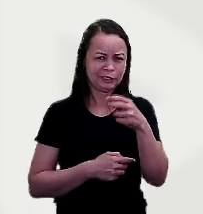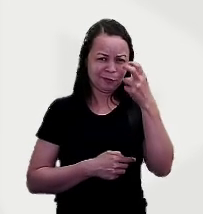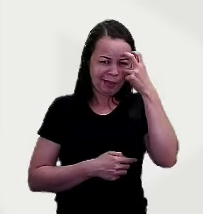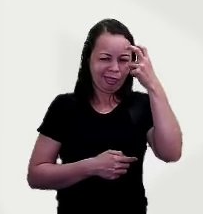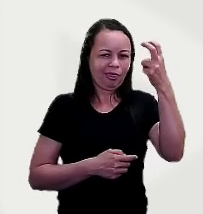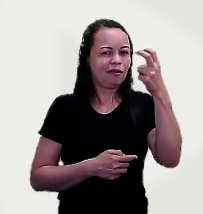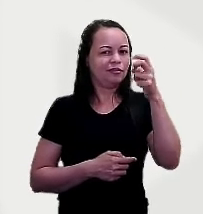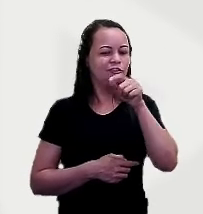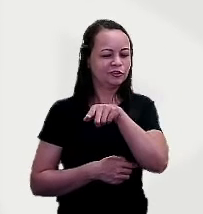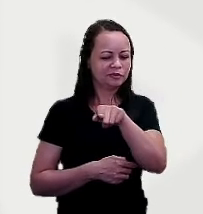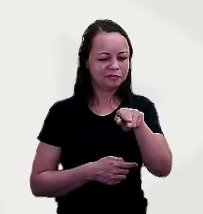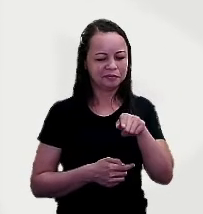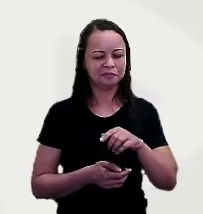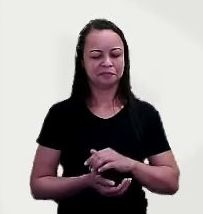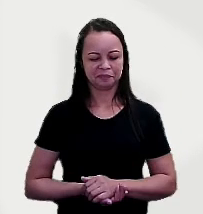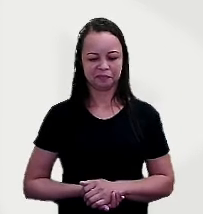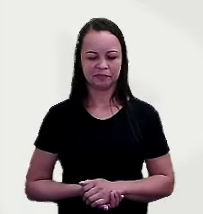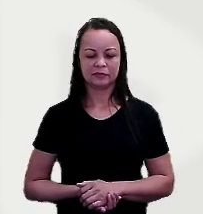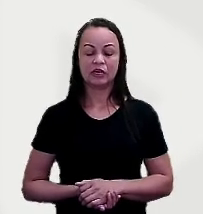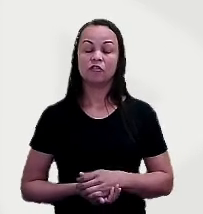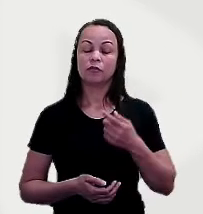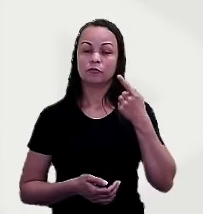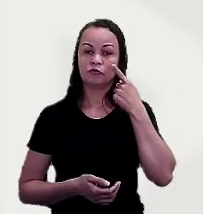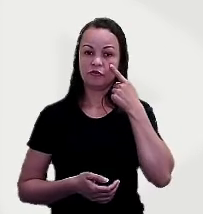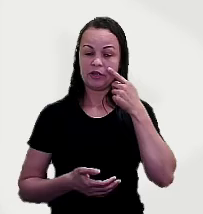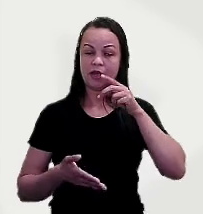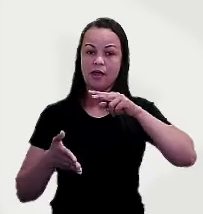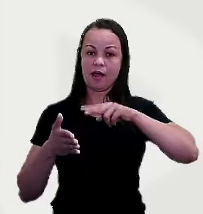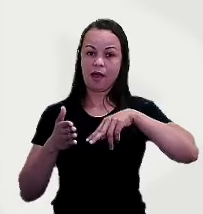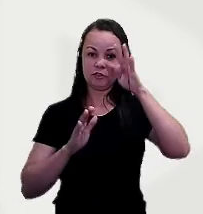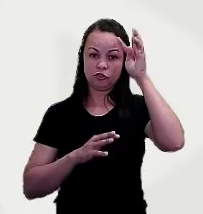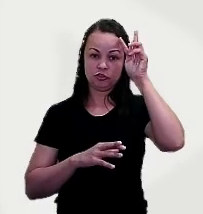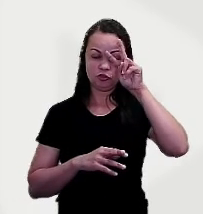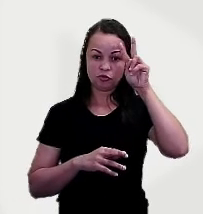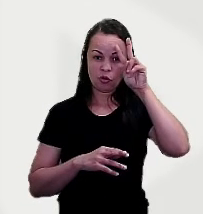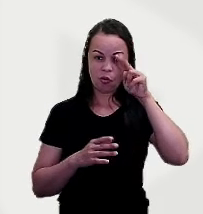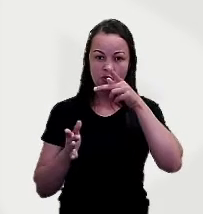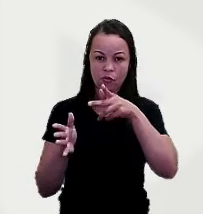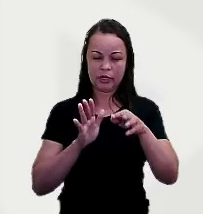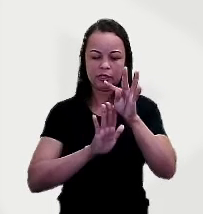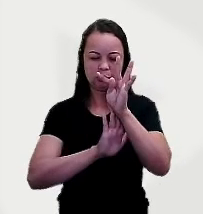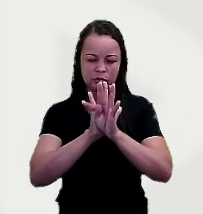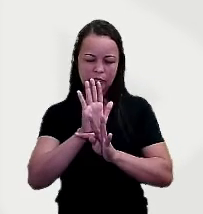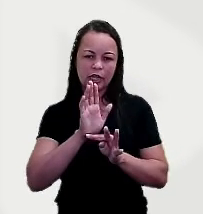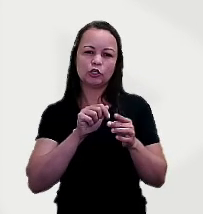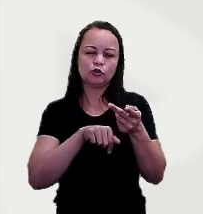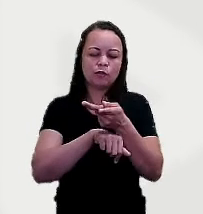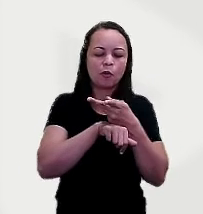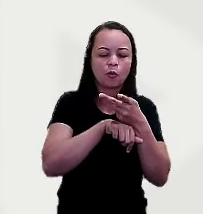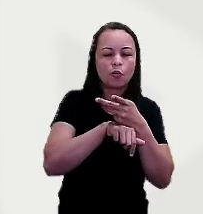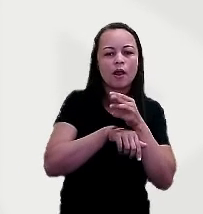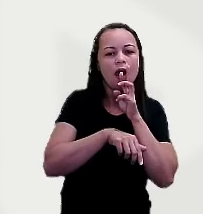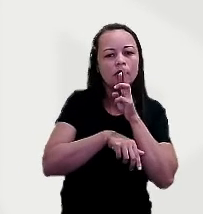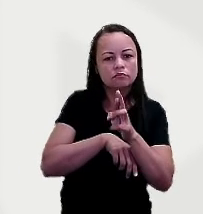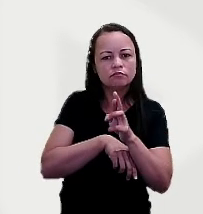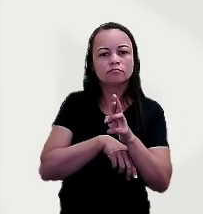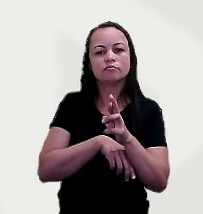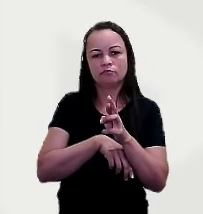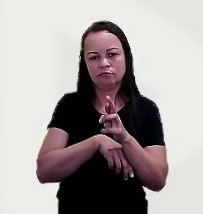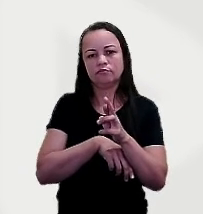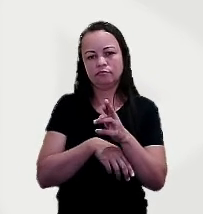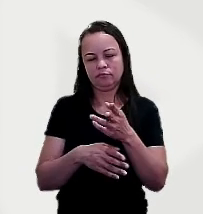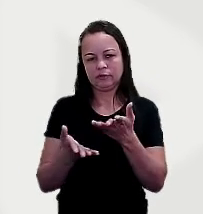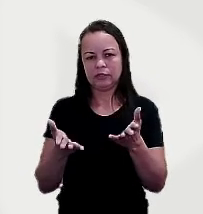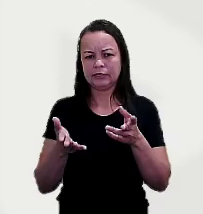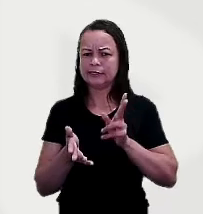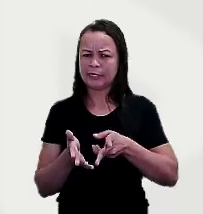A gente vai aqui ouvir a história e vai buscar as respostas no texto. Lembra que eu falei que quando tem texto, as